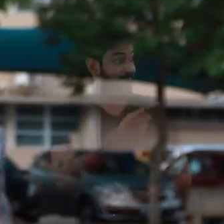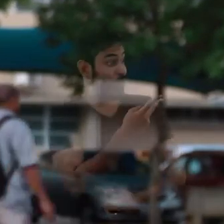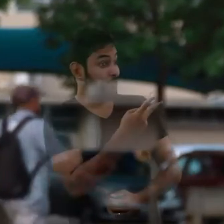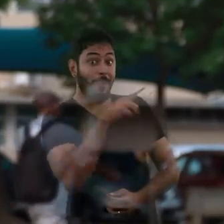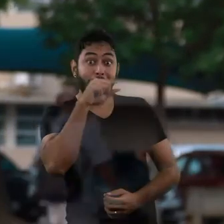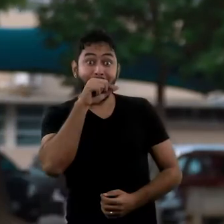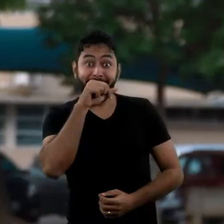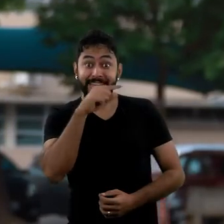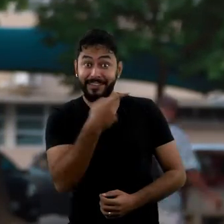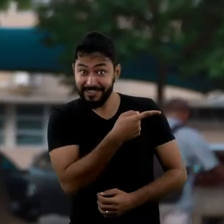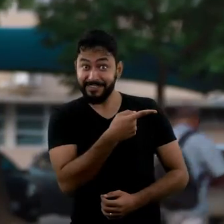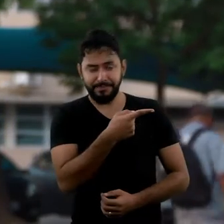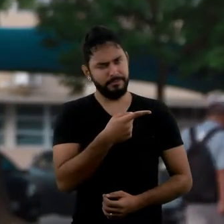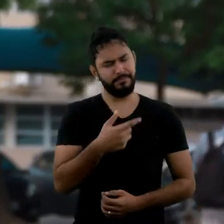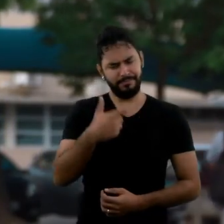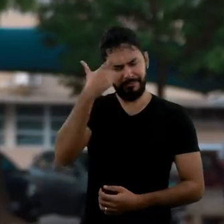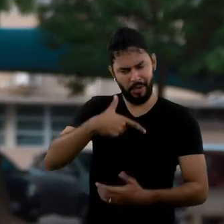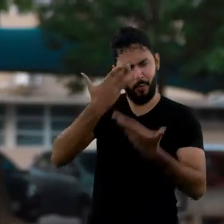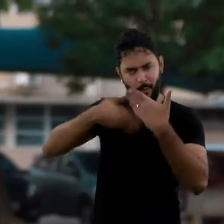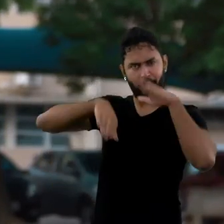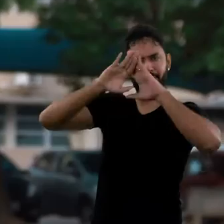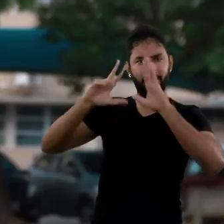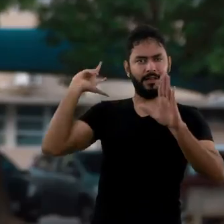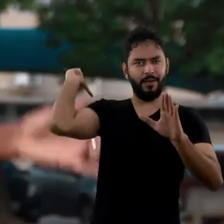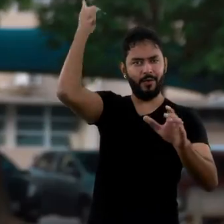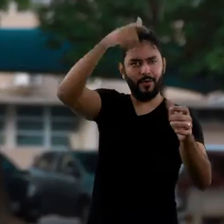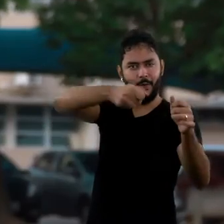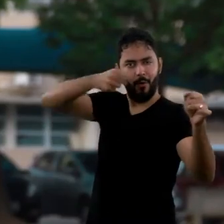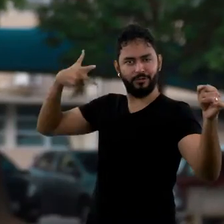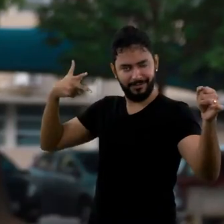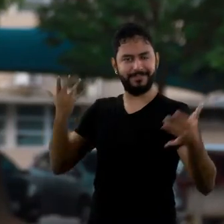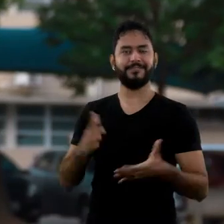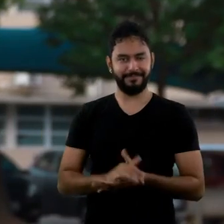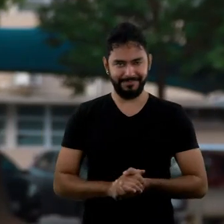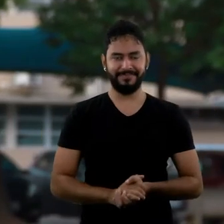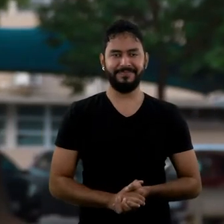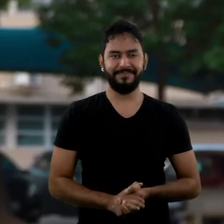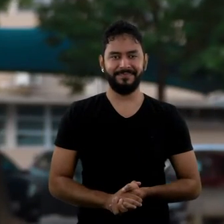dois periquitinhos. Eu sou xossa, amiga. Ó.